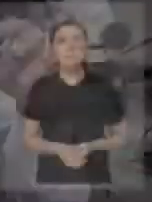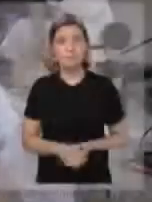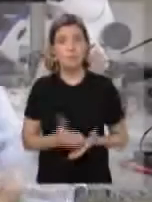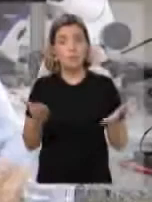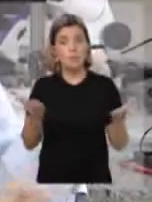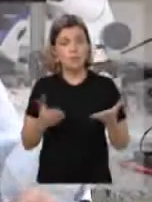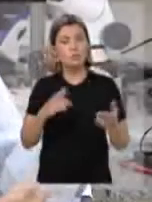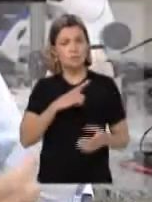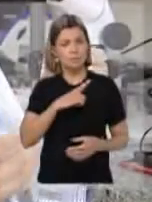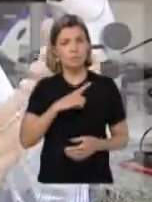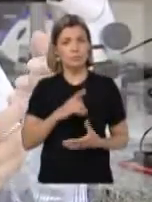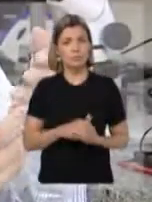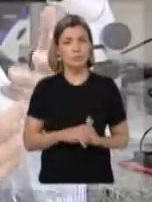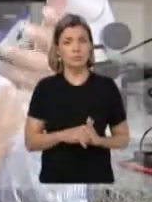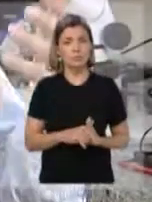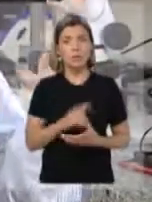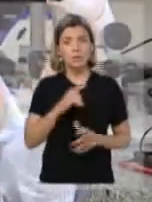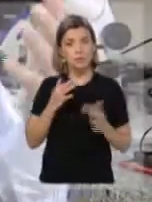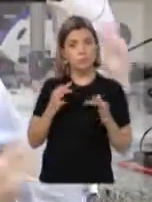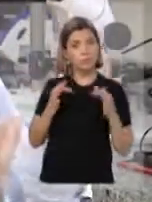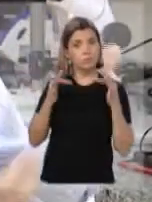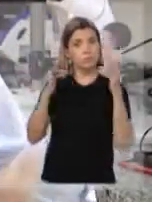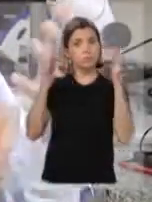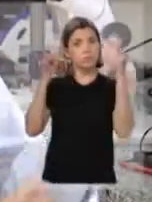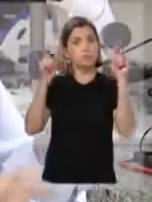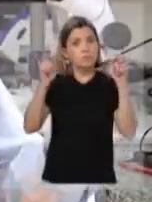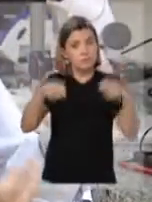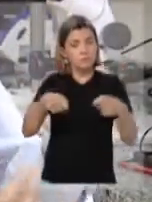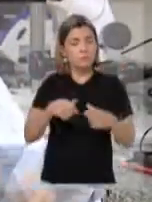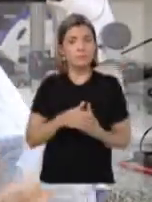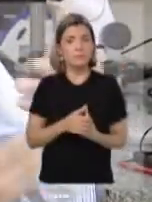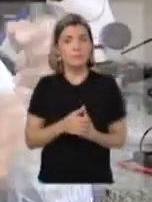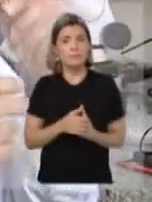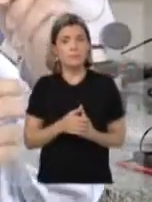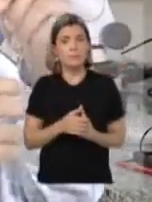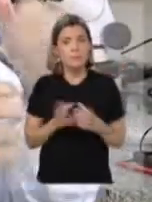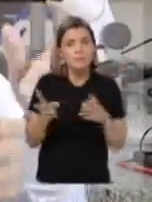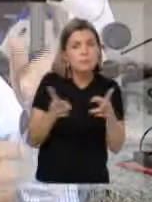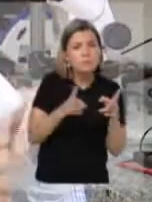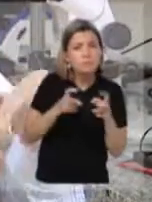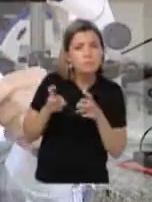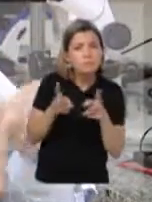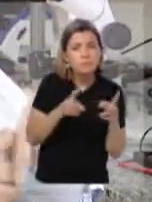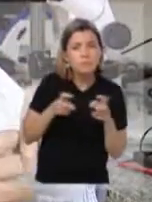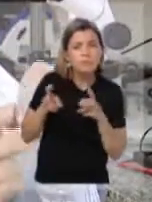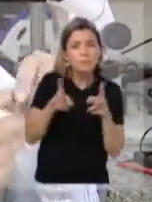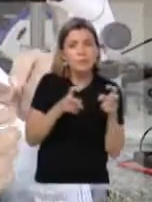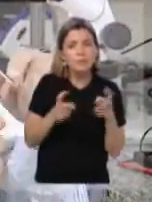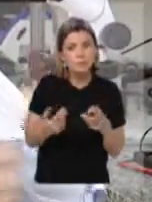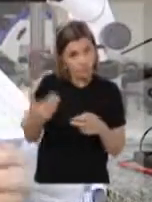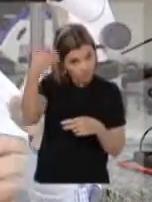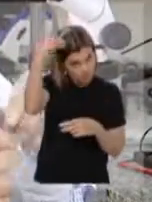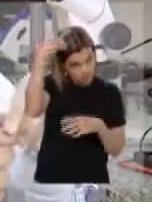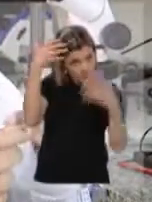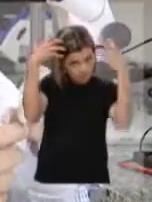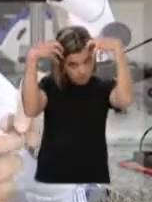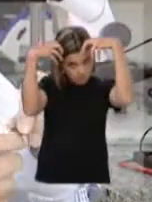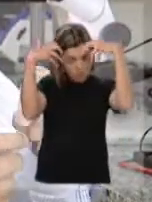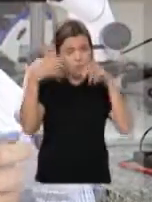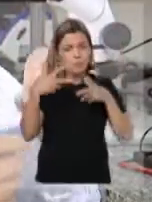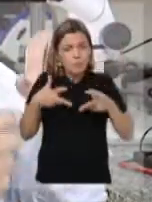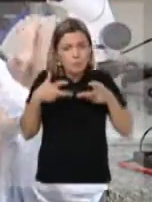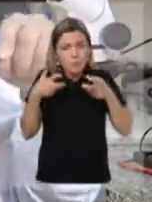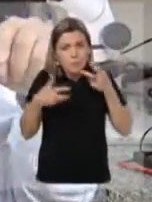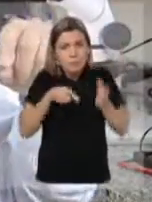Hoje existem tecnologias capazes de detectar esses sinais elétricos